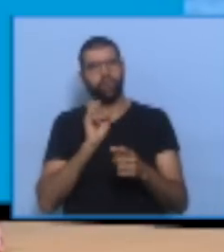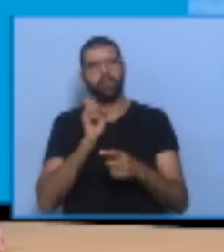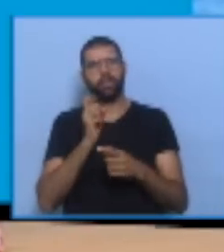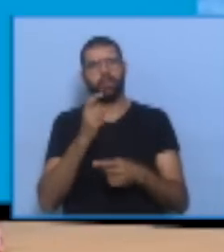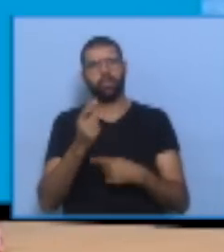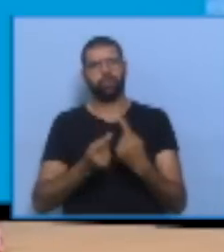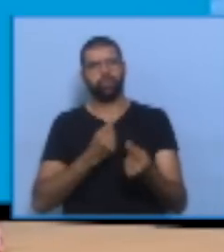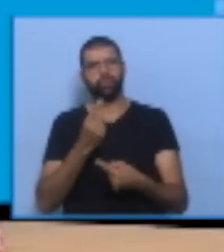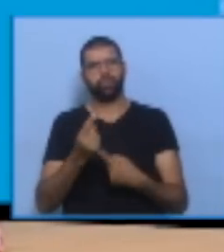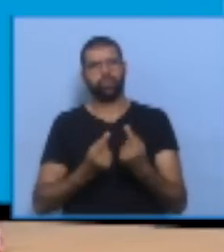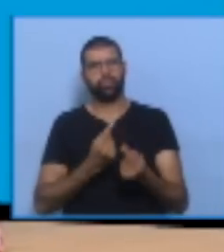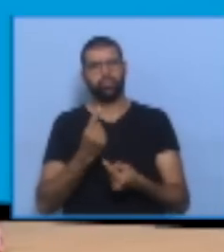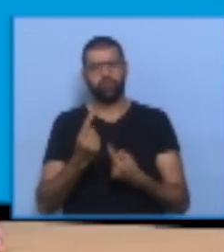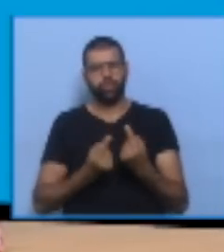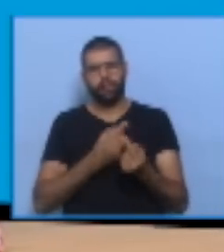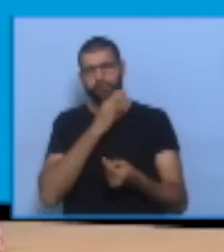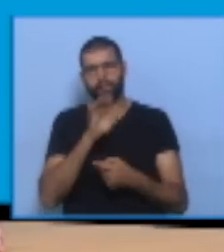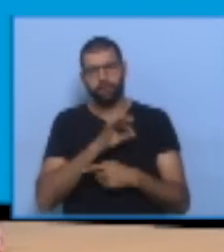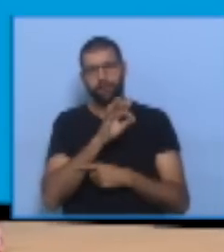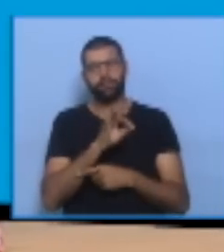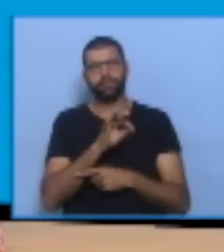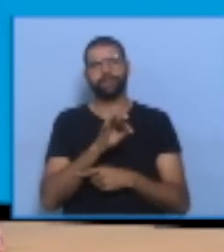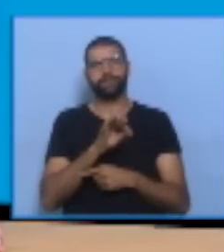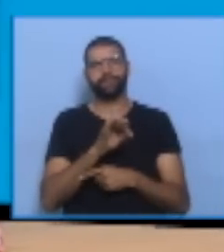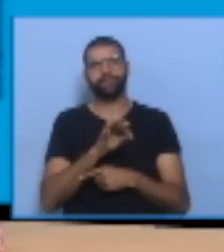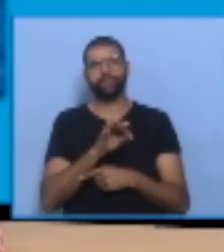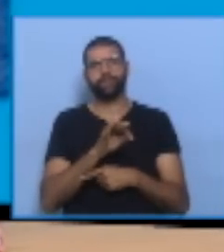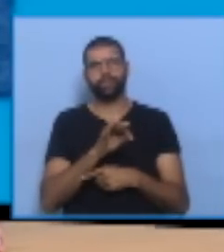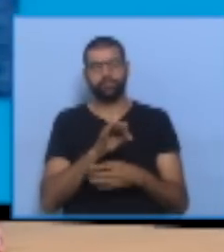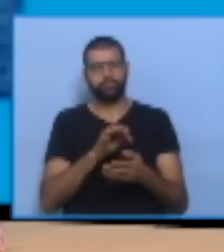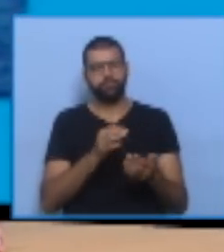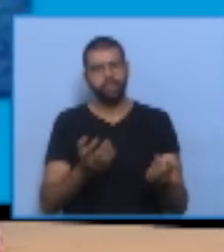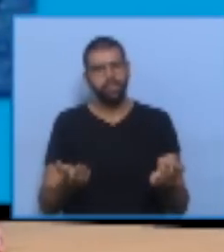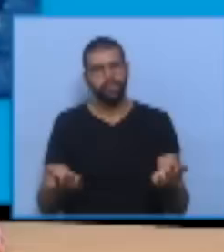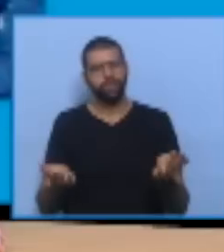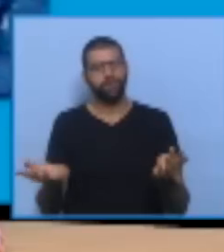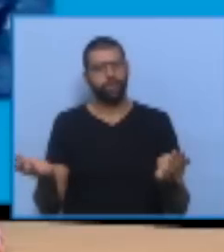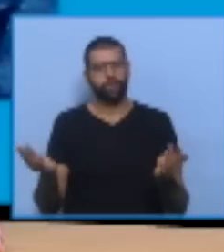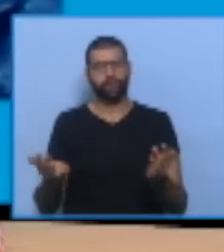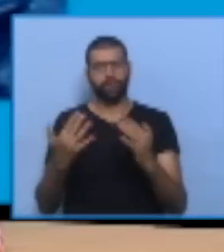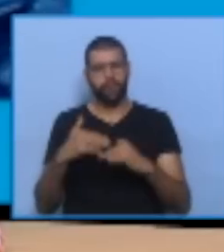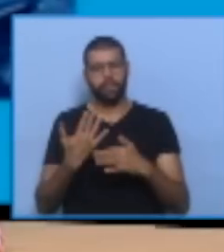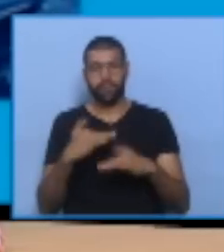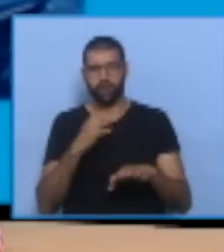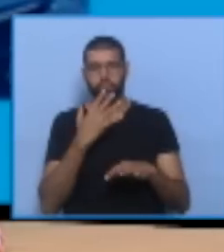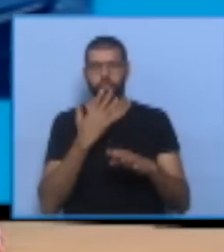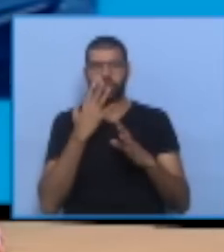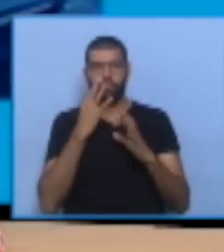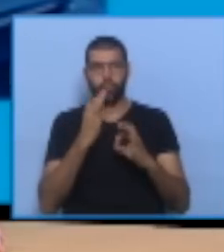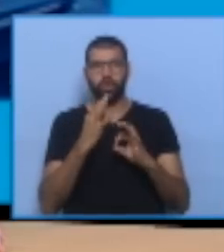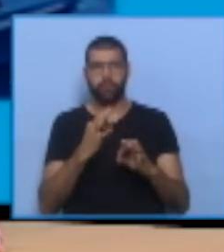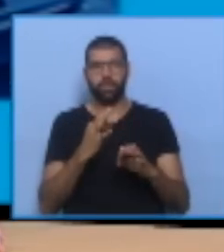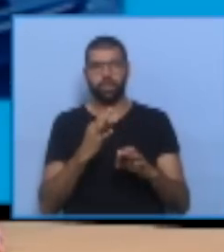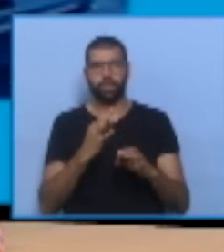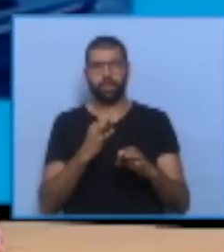algumas famílias que chegam até nós, mas com um cuidado sempre muito importante, que é